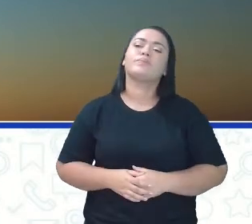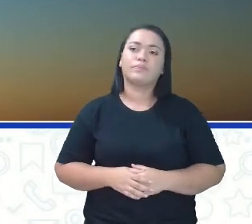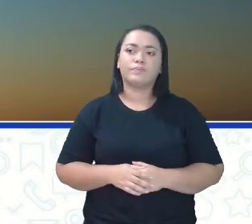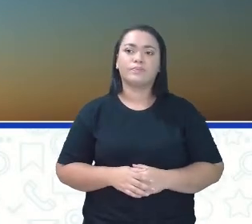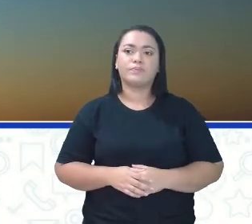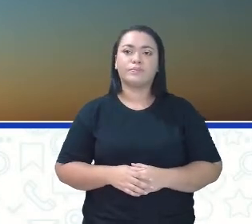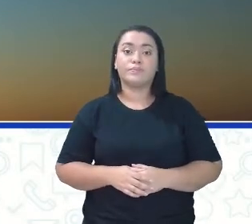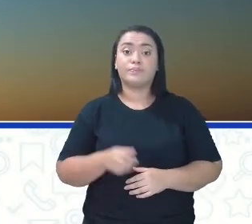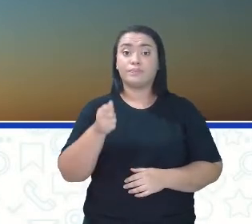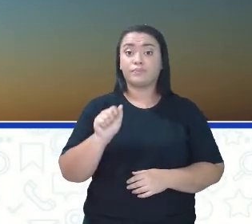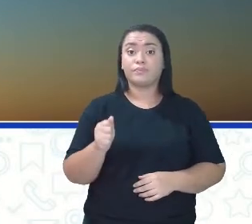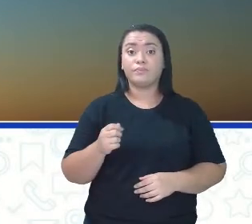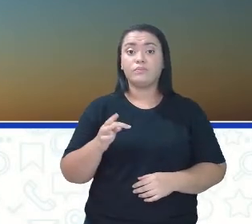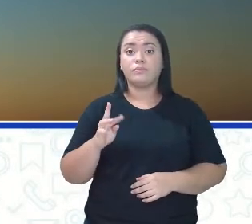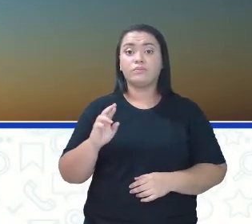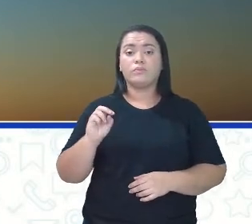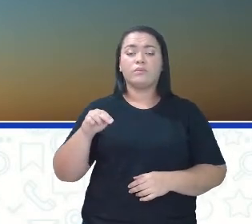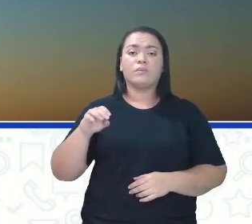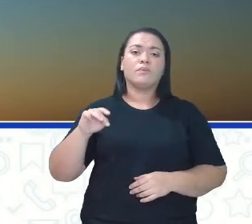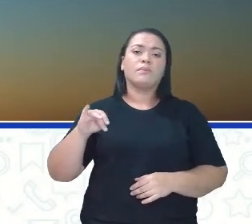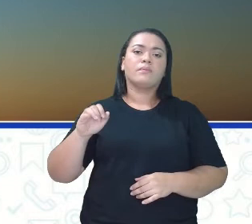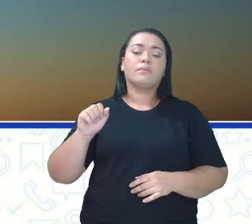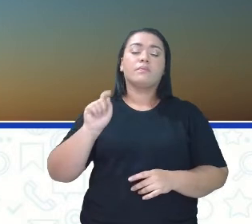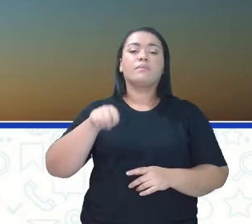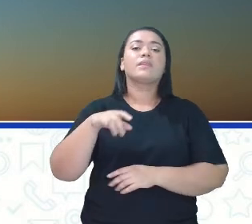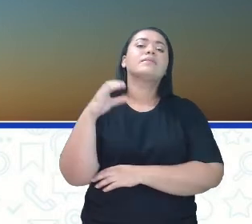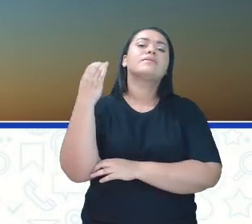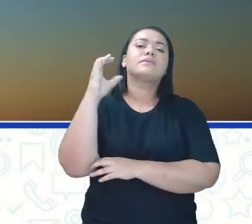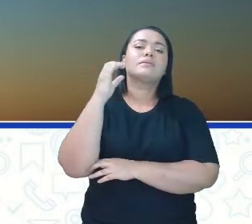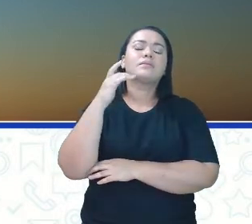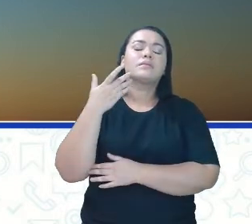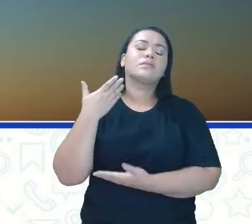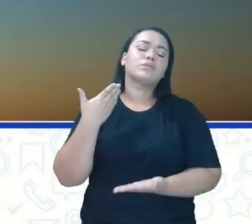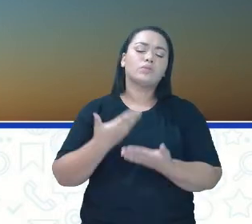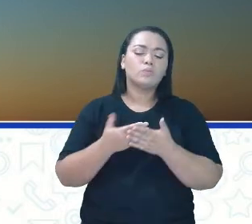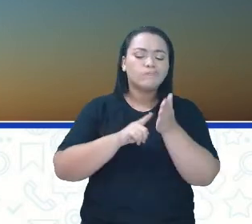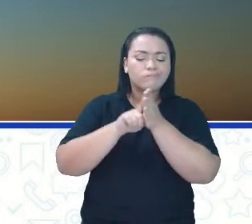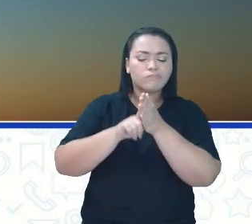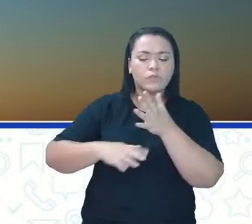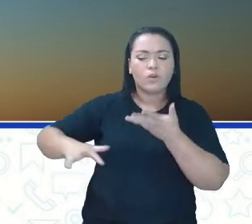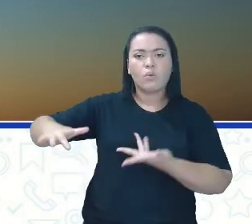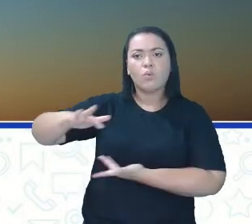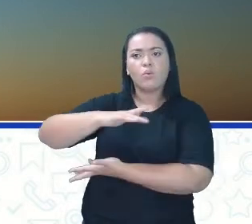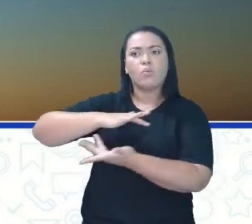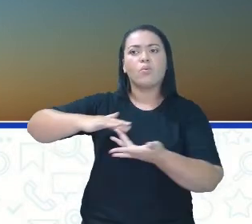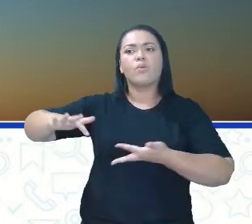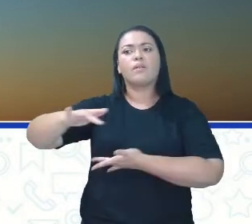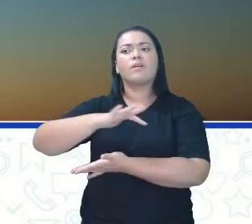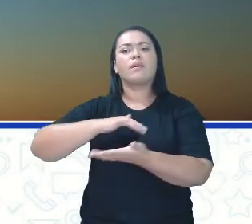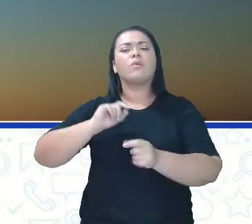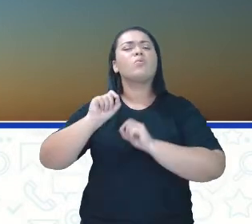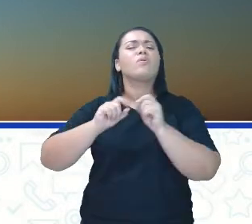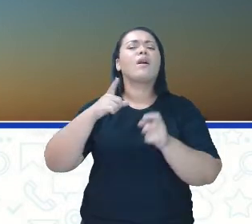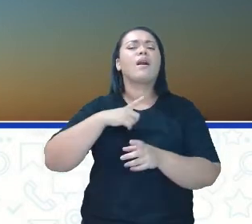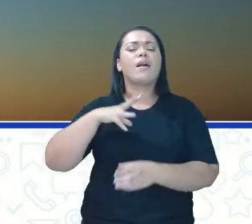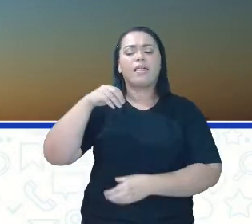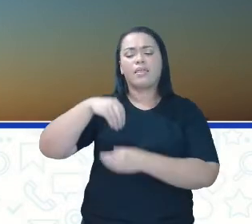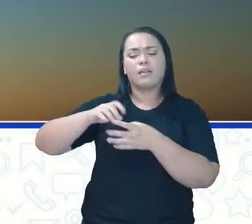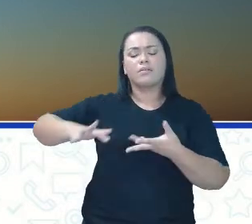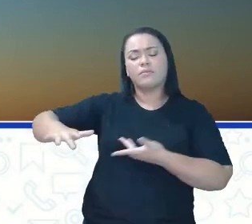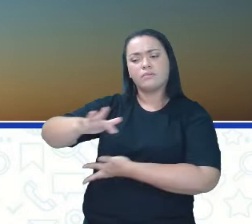leitura. A astronomia é a ciência que estuda o universo. Né? E o que é que tem nesse